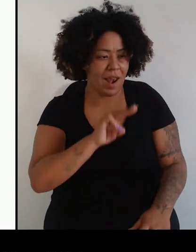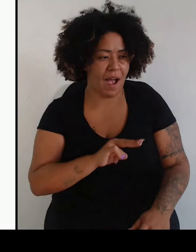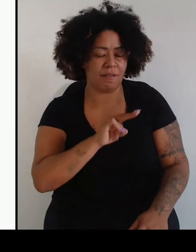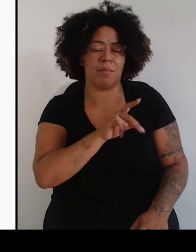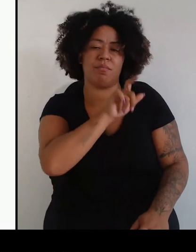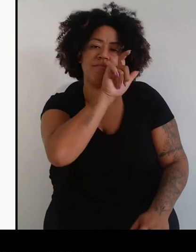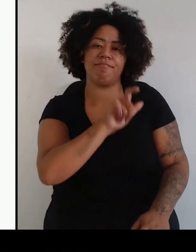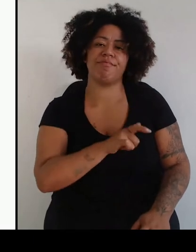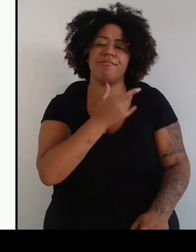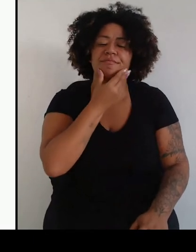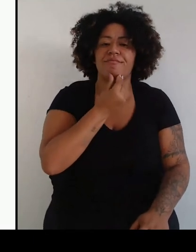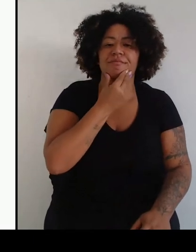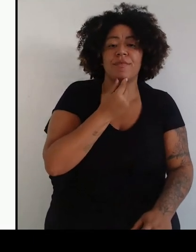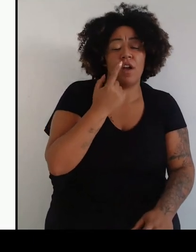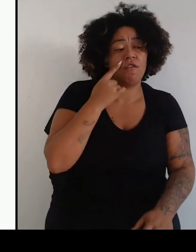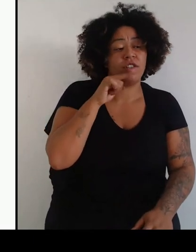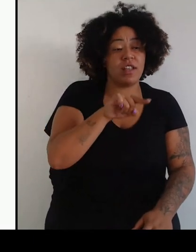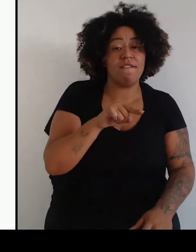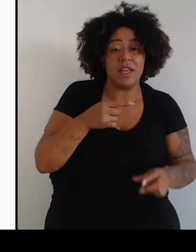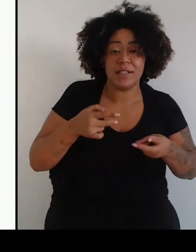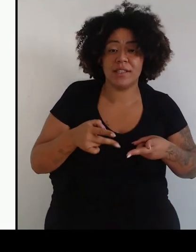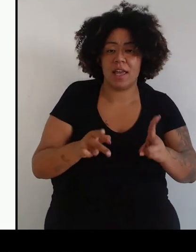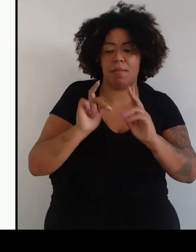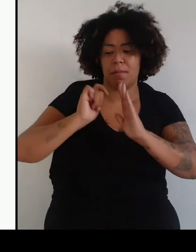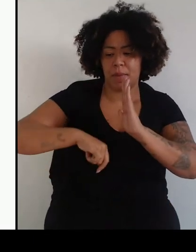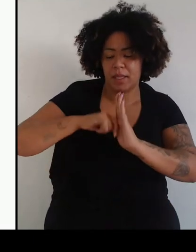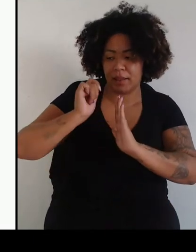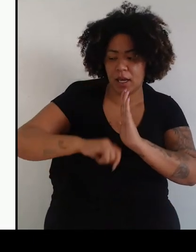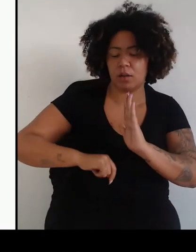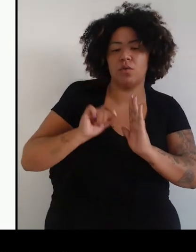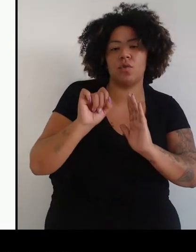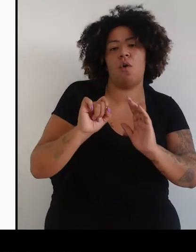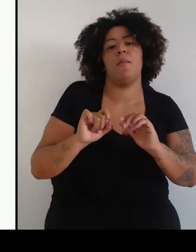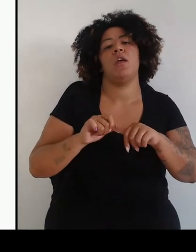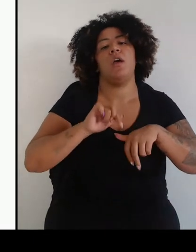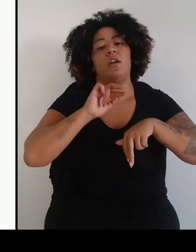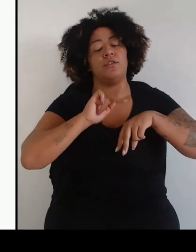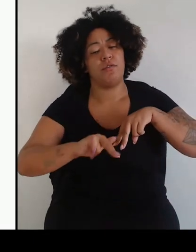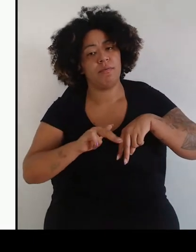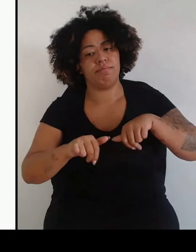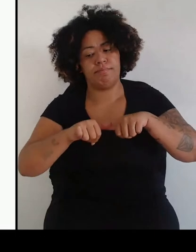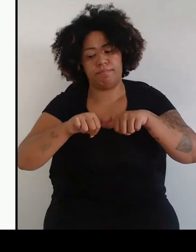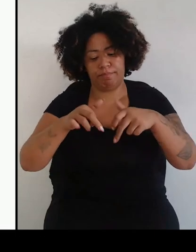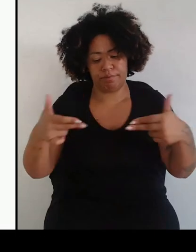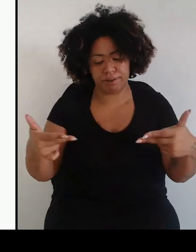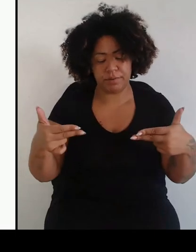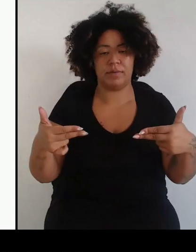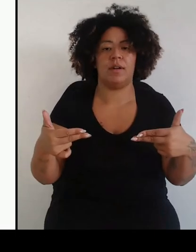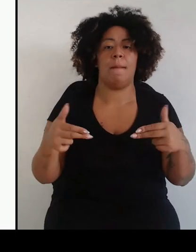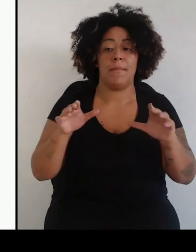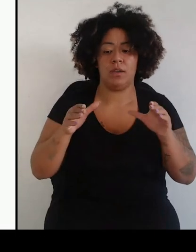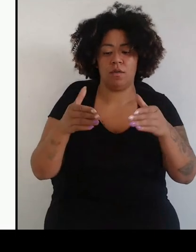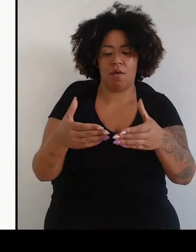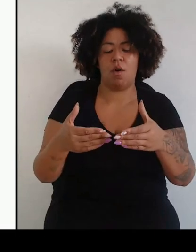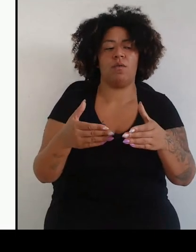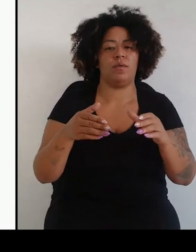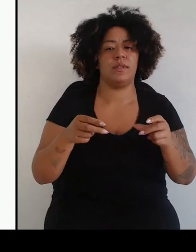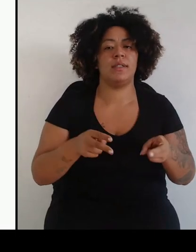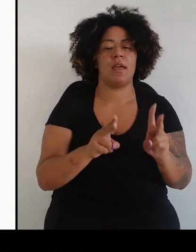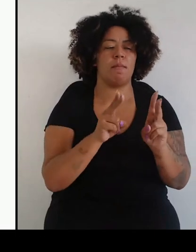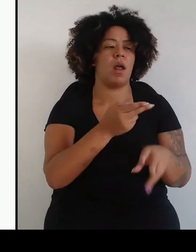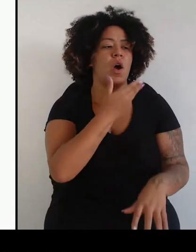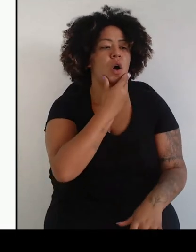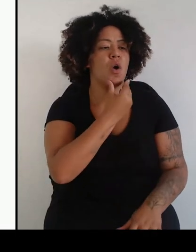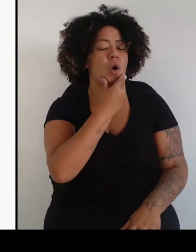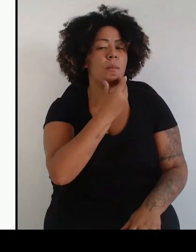o gênero nos seus retratos E é verdade que ele se Atraia mais aos corpos masculinos como sujeitos o que ficou bastante